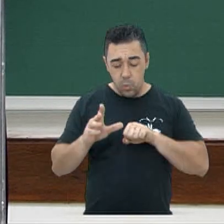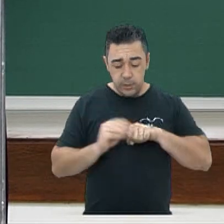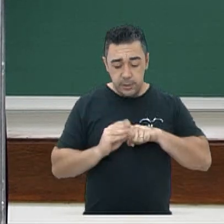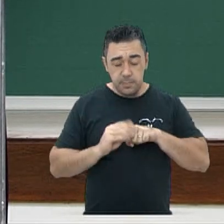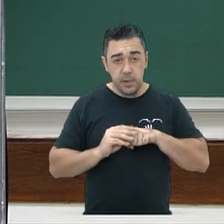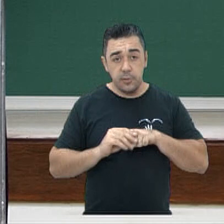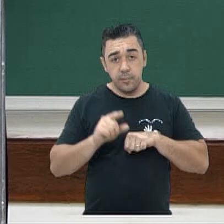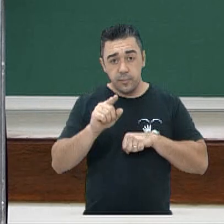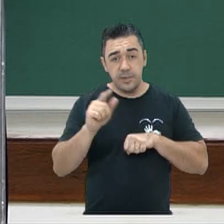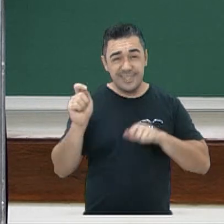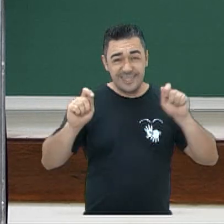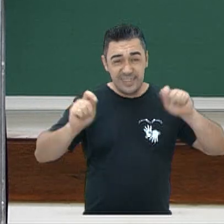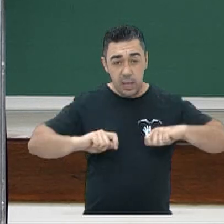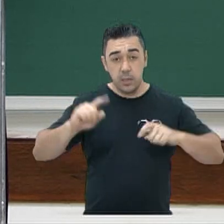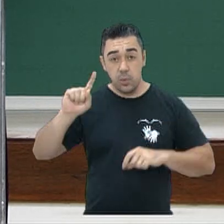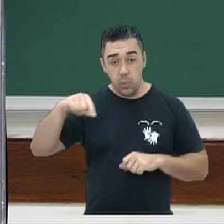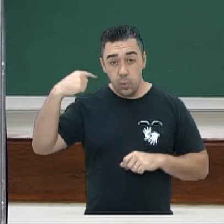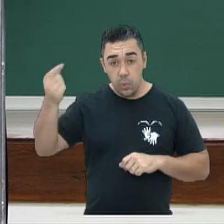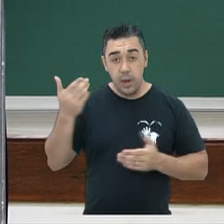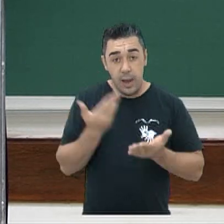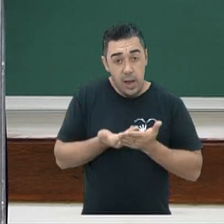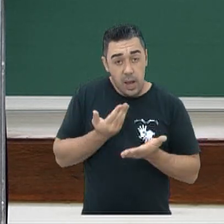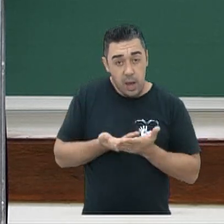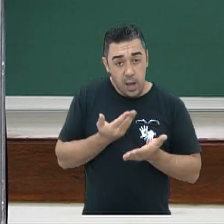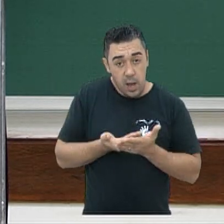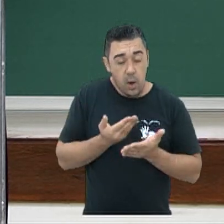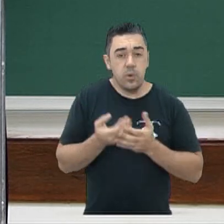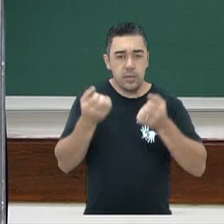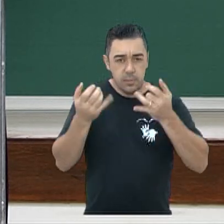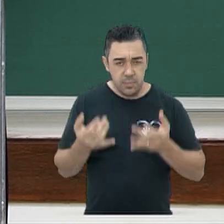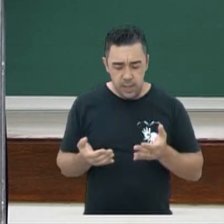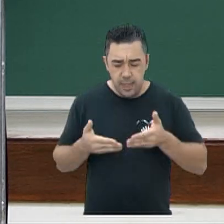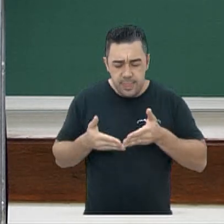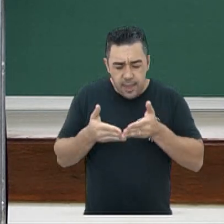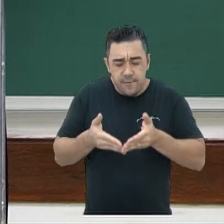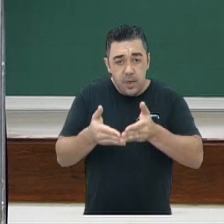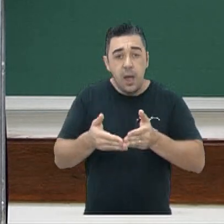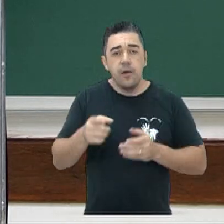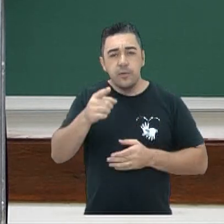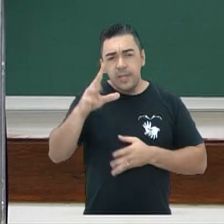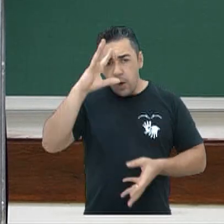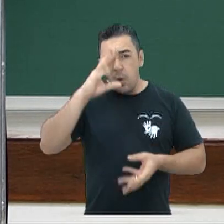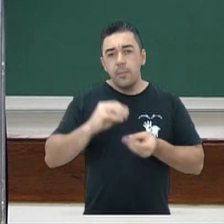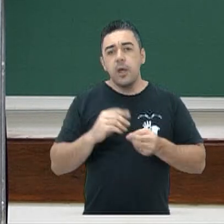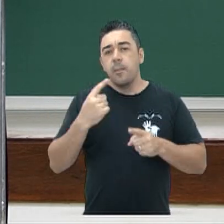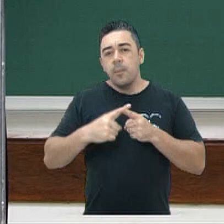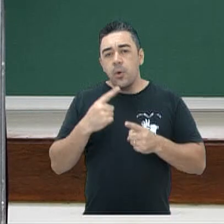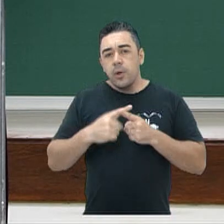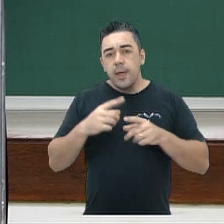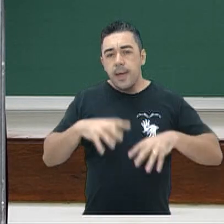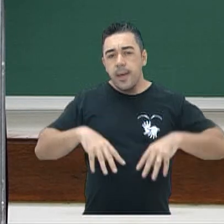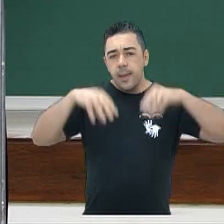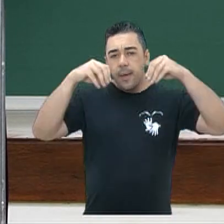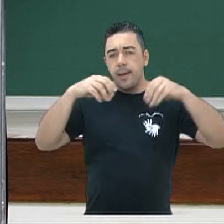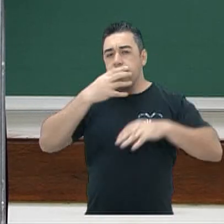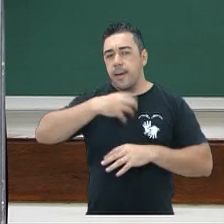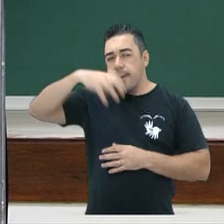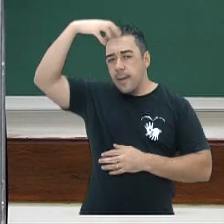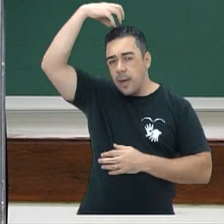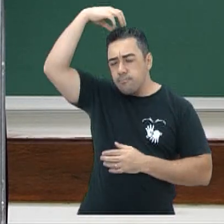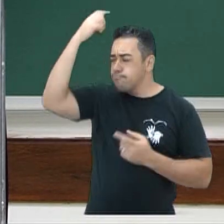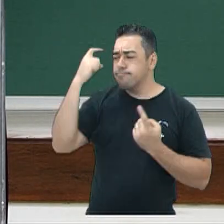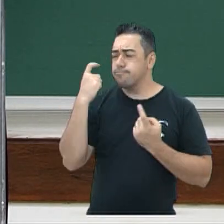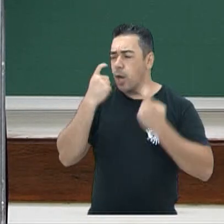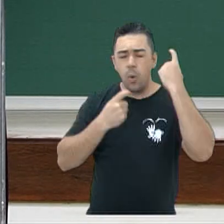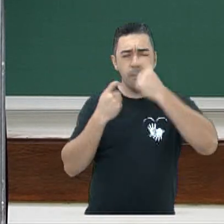conhecimento suficiente para nas nossas próximas aulas das grandes navegações, vocês entenderem por que os reinos se preocuparam tanto, né,